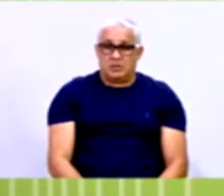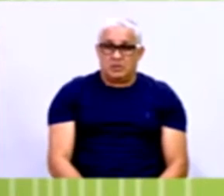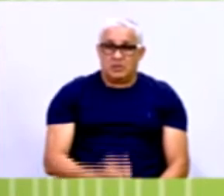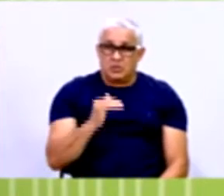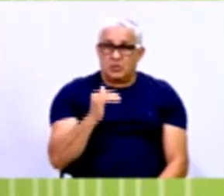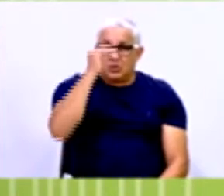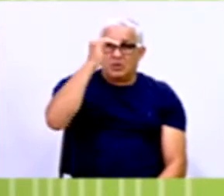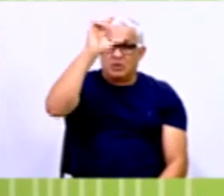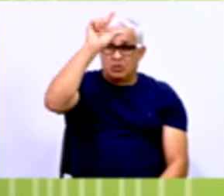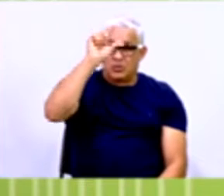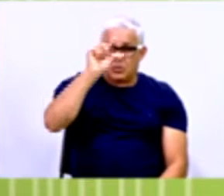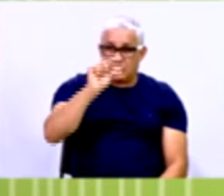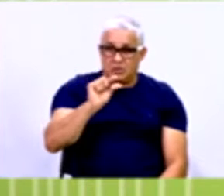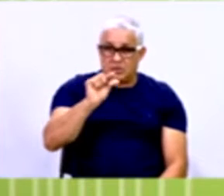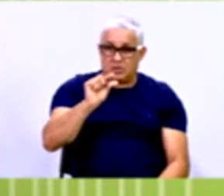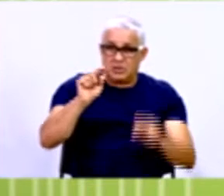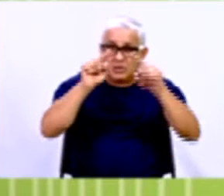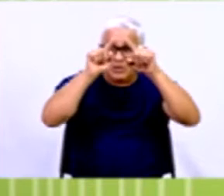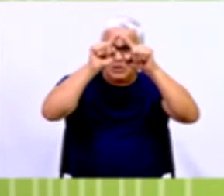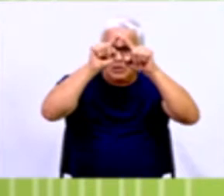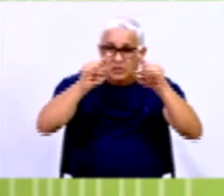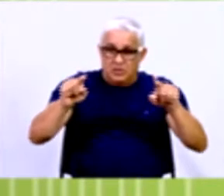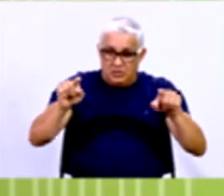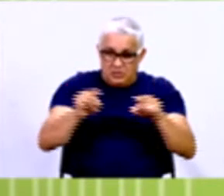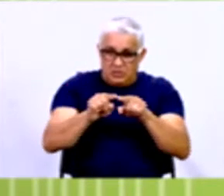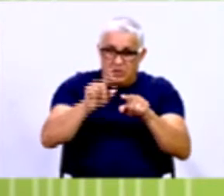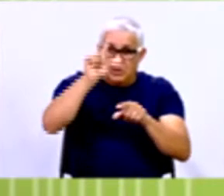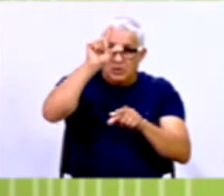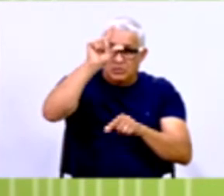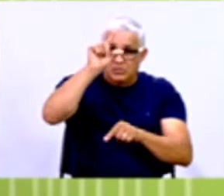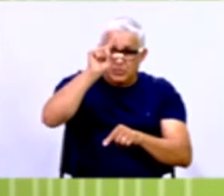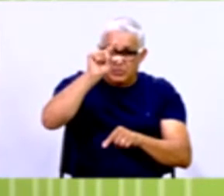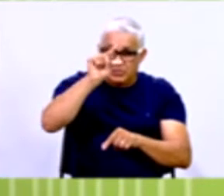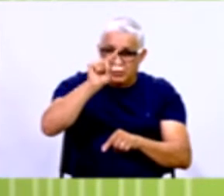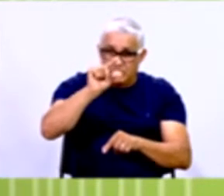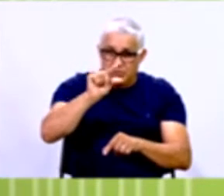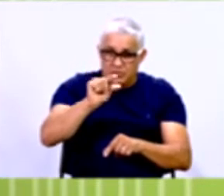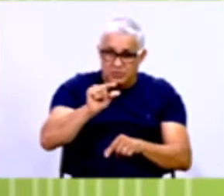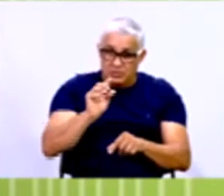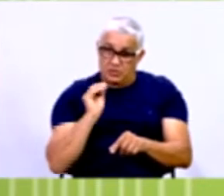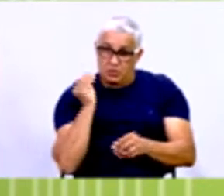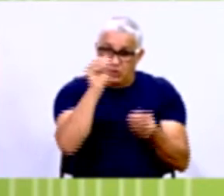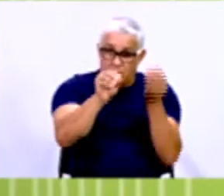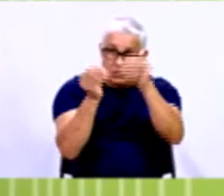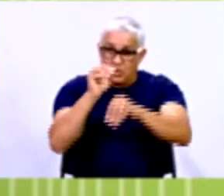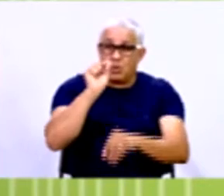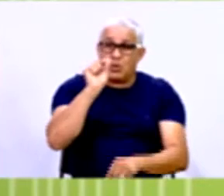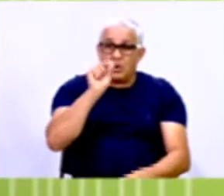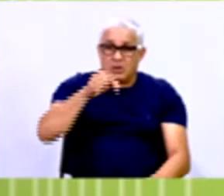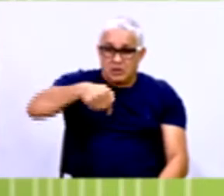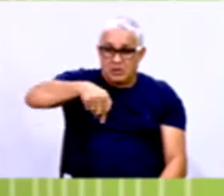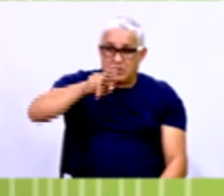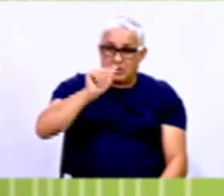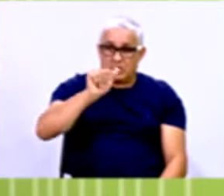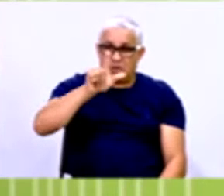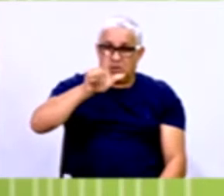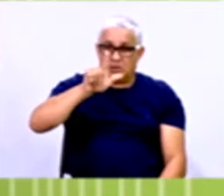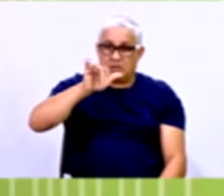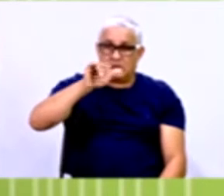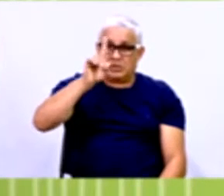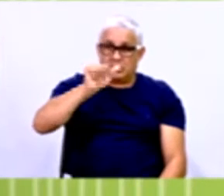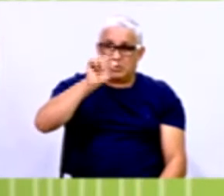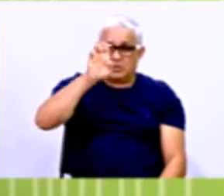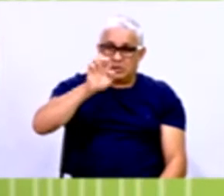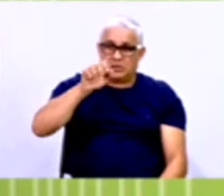bem menor. Então essa pirâmide ela vai diminuindo à medida que você vai acrescendo qualidade de vida, mecanismos de segurança do